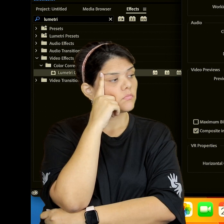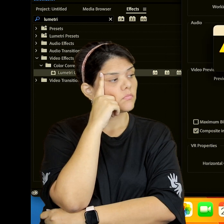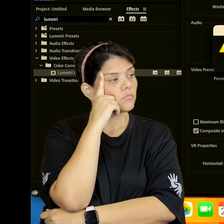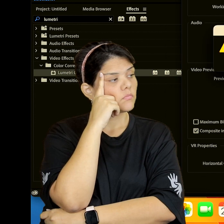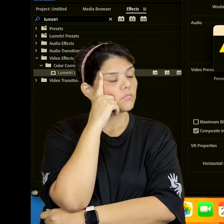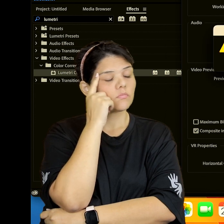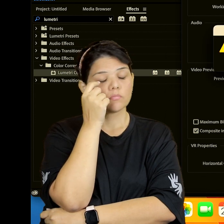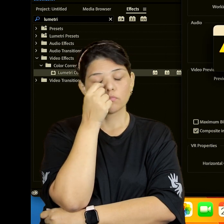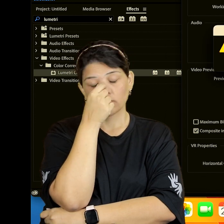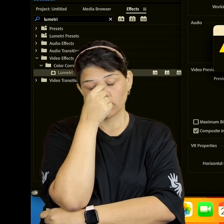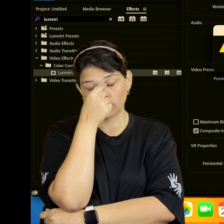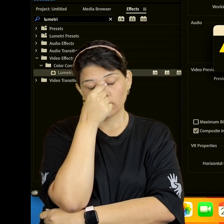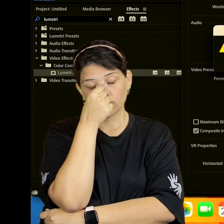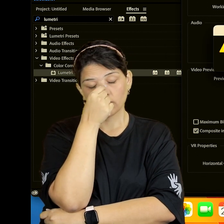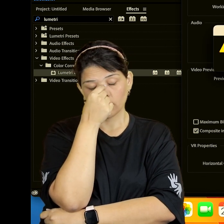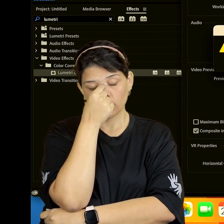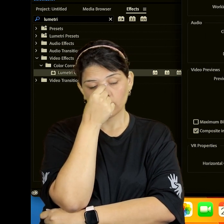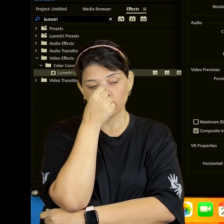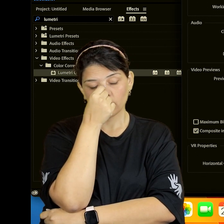E